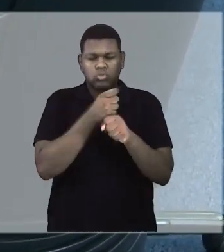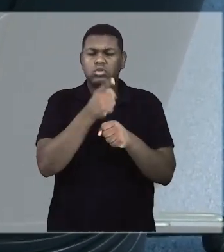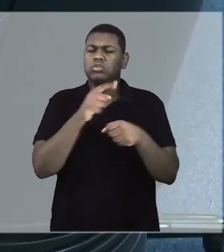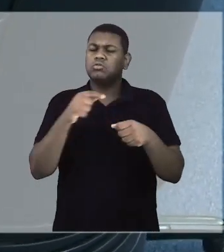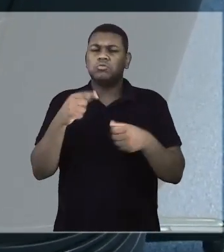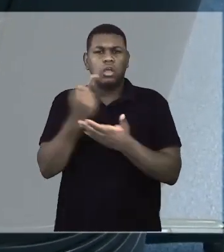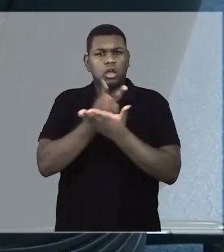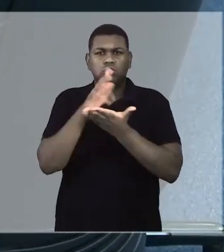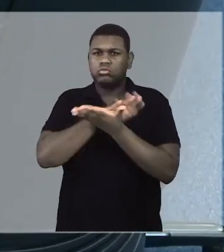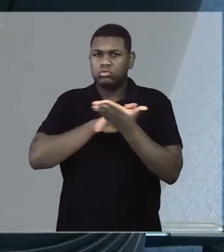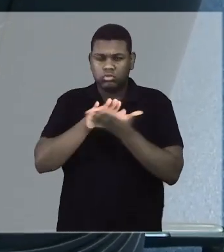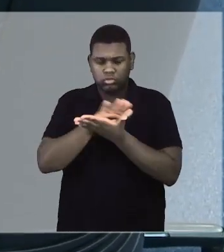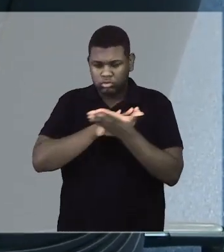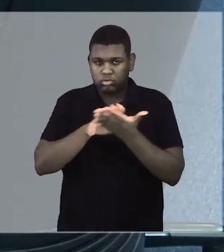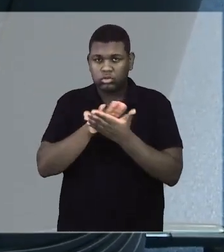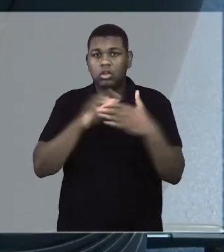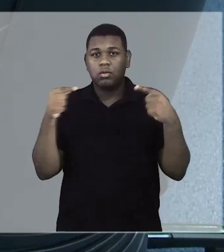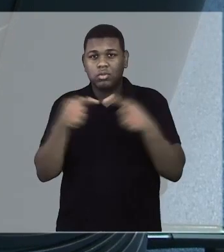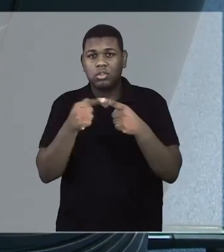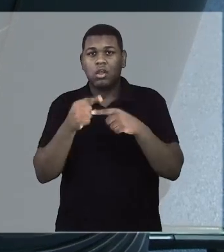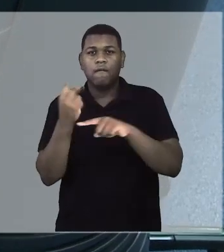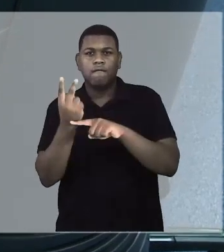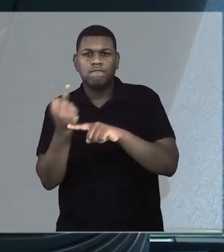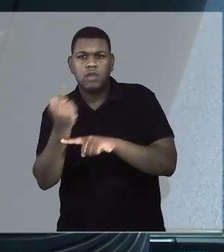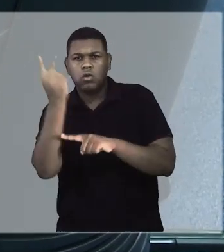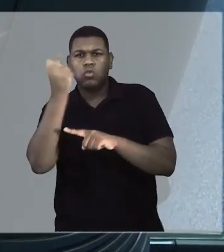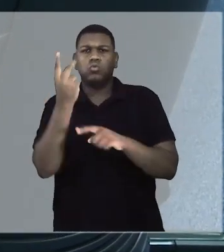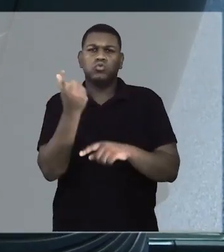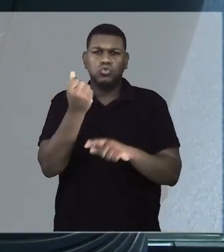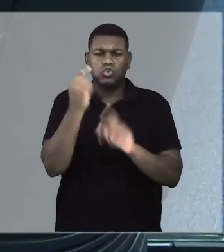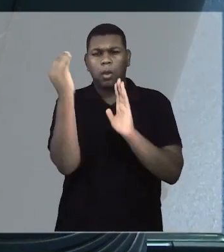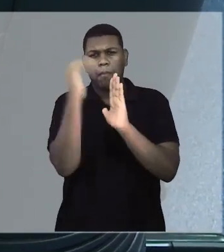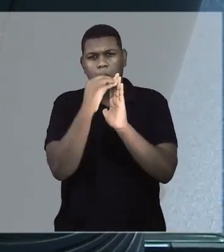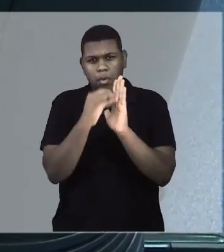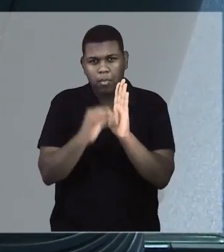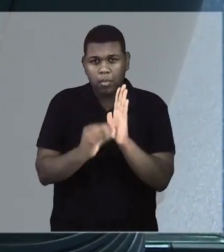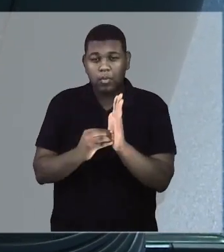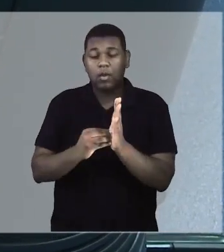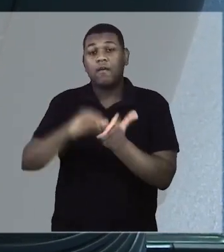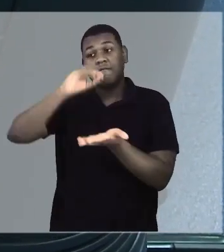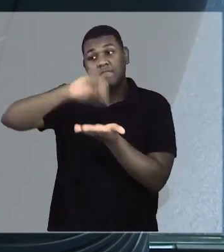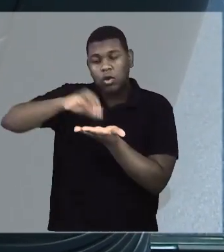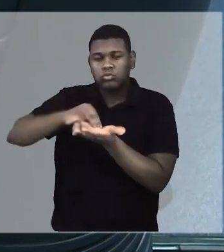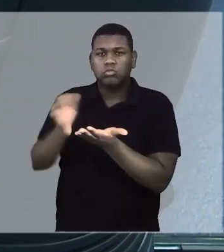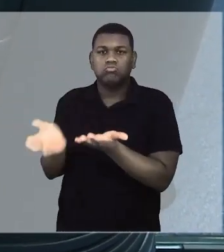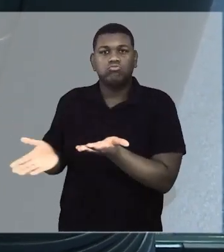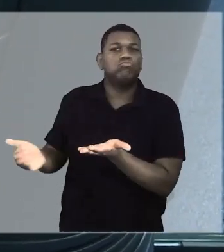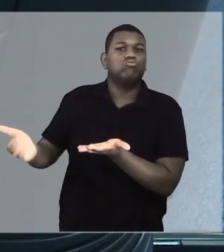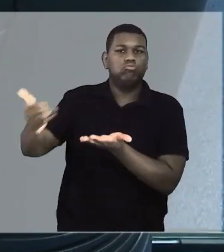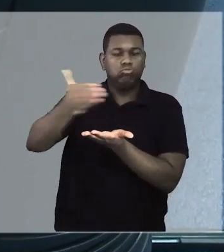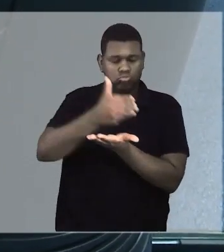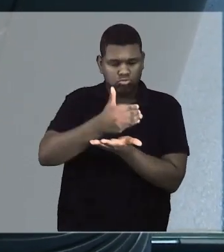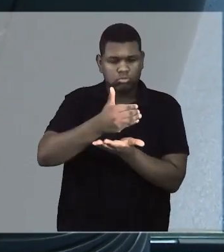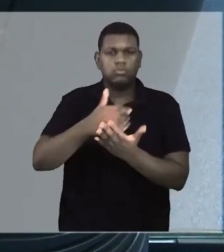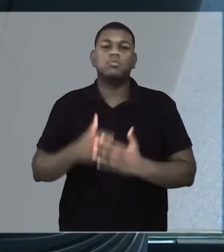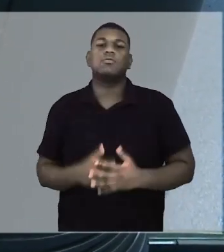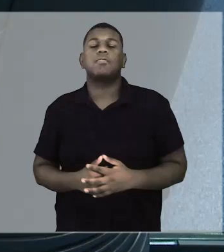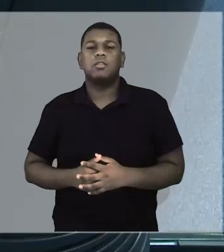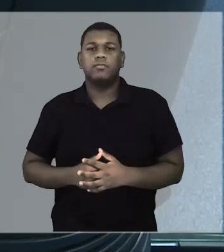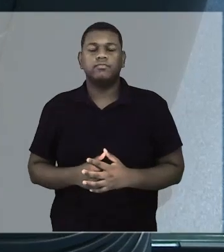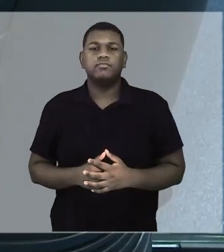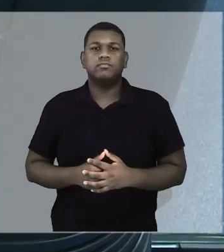ao contador. Não tem prova aqui de que o contador tomou essa decisão isoladamente, ainda dada a magnitude dos valores aqui